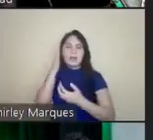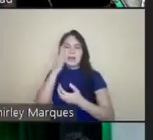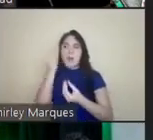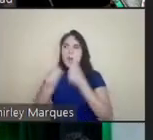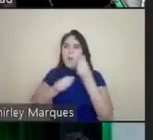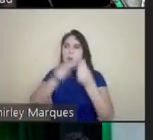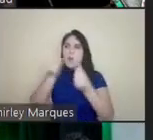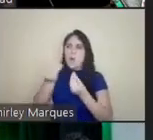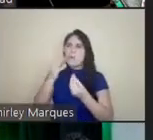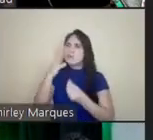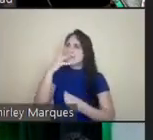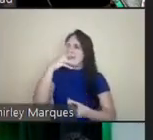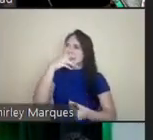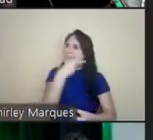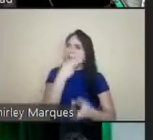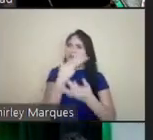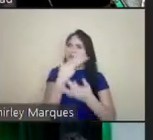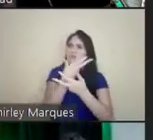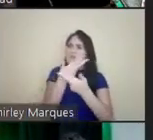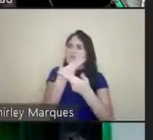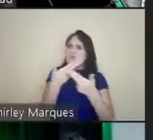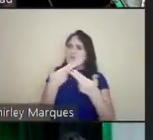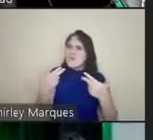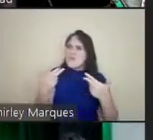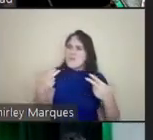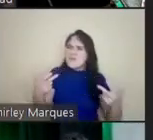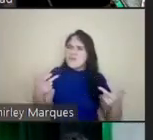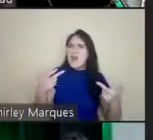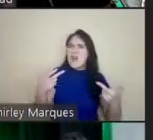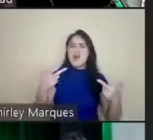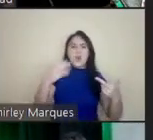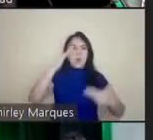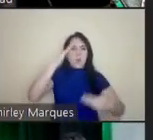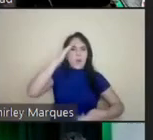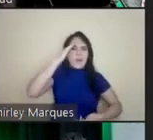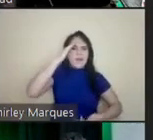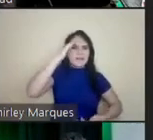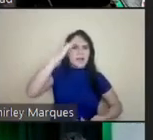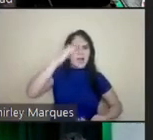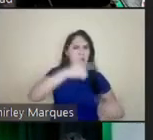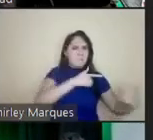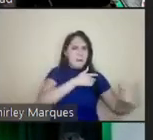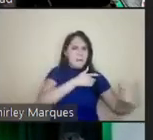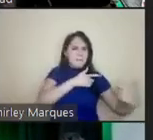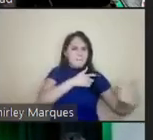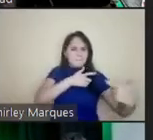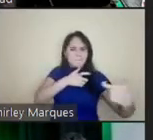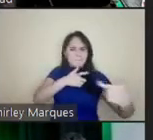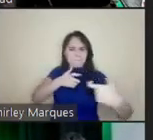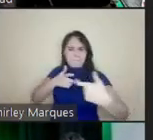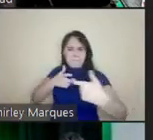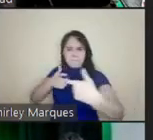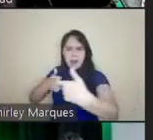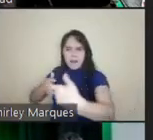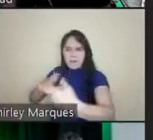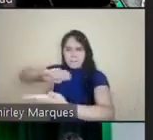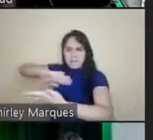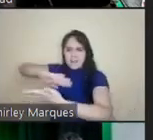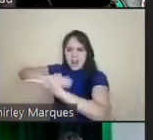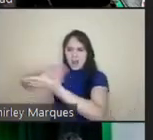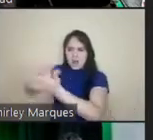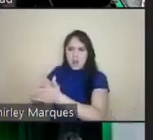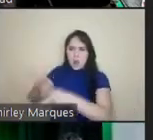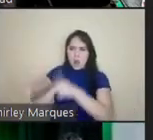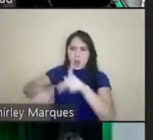facções do grande exército derrubar esse povo, sabe? Então, assim, eu queria entender que força, que coragem,